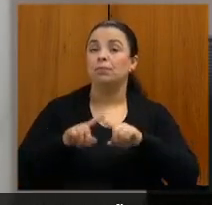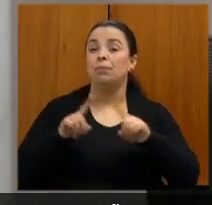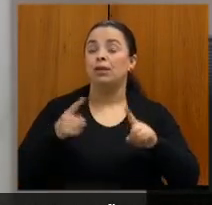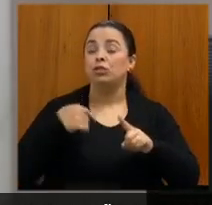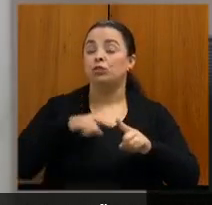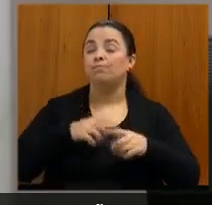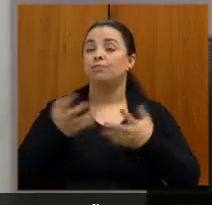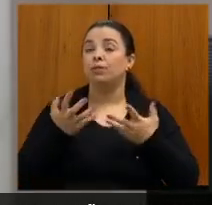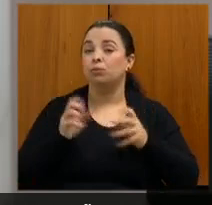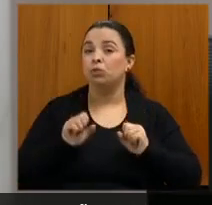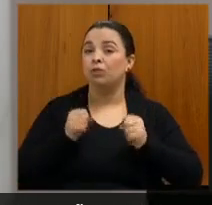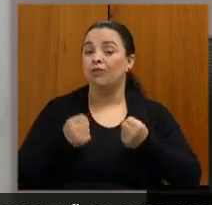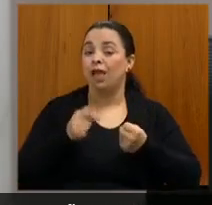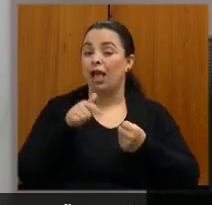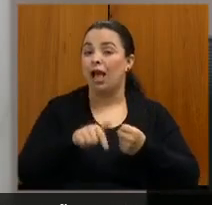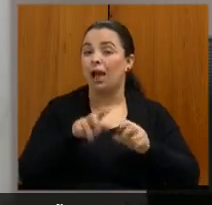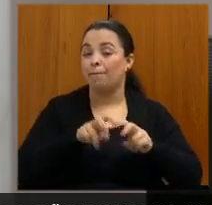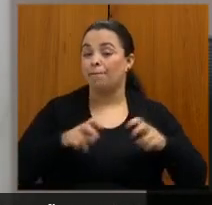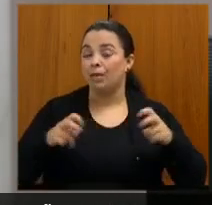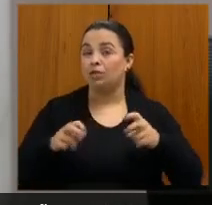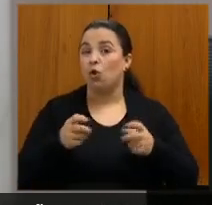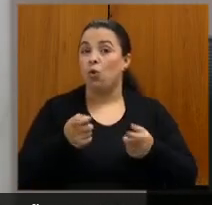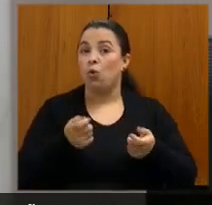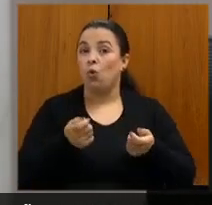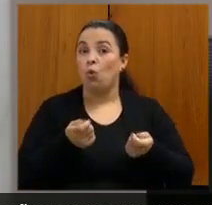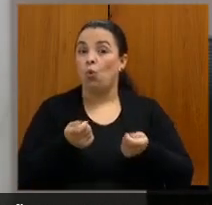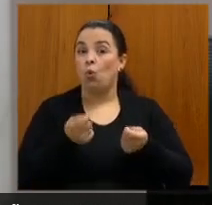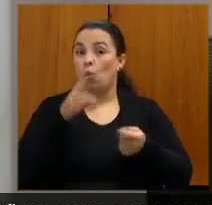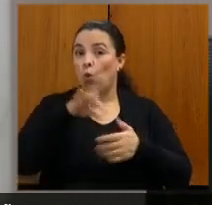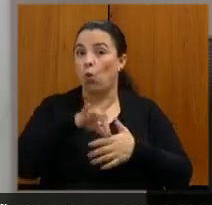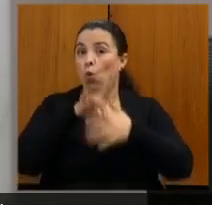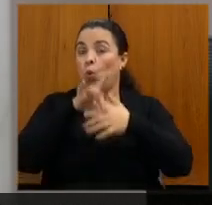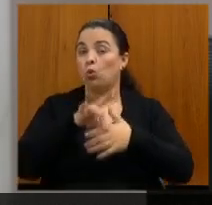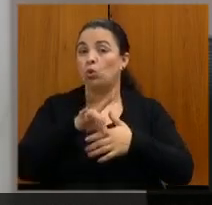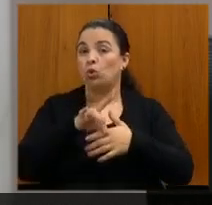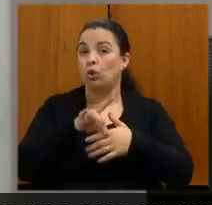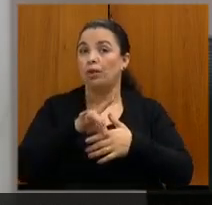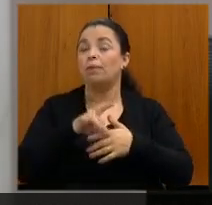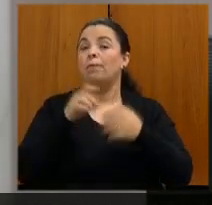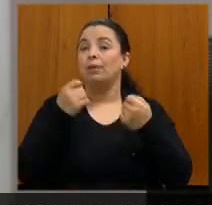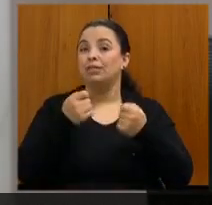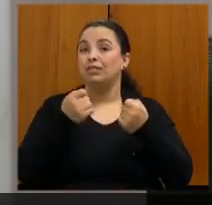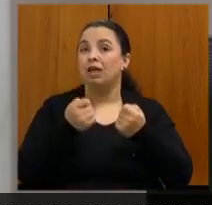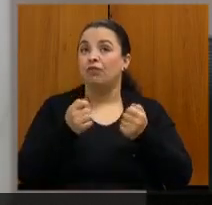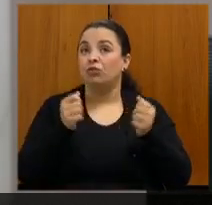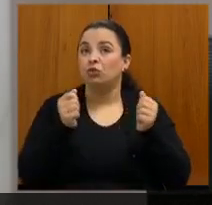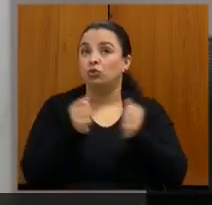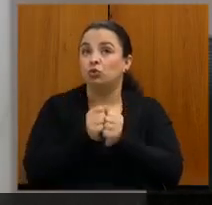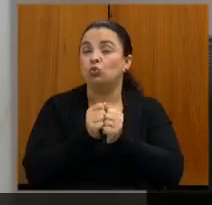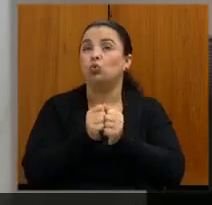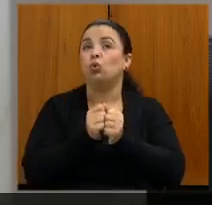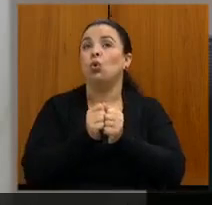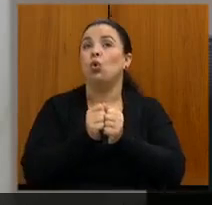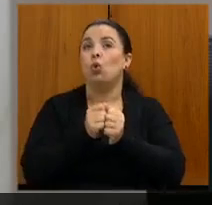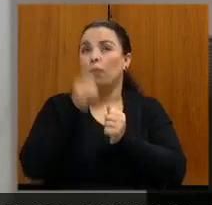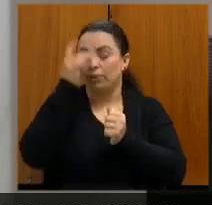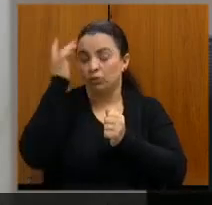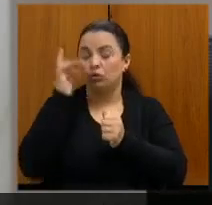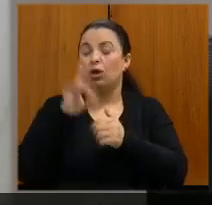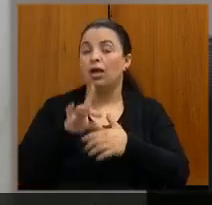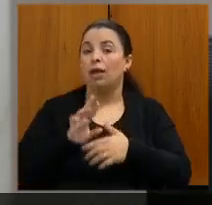defende a mos que o seu controle fosse compartilhado com as ocupações e com a sociedade